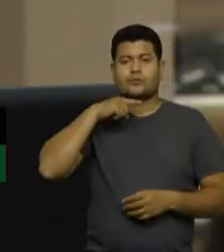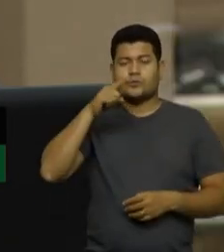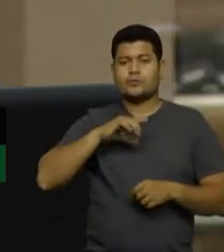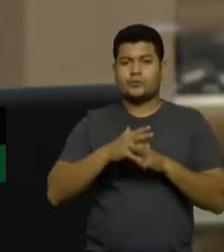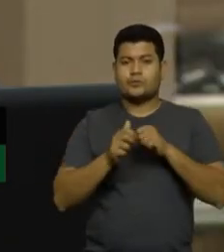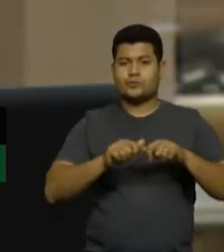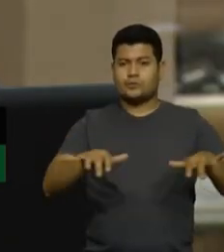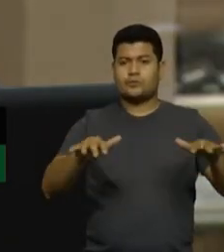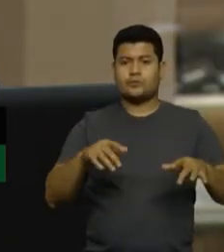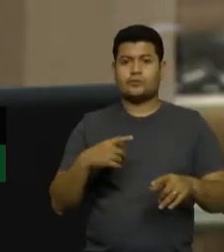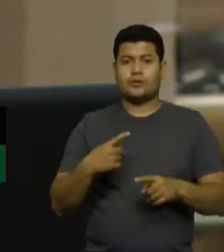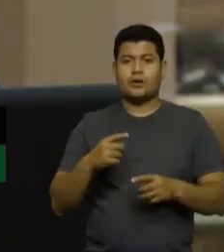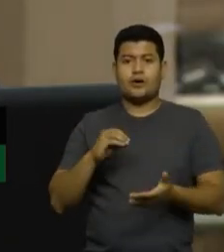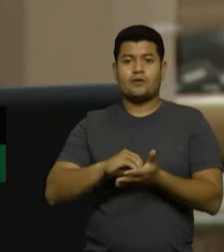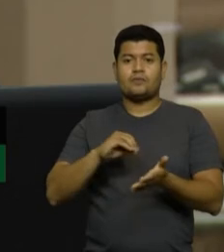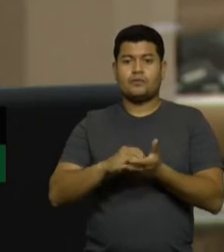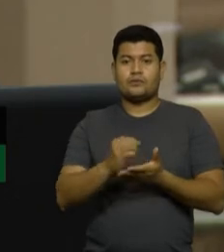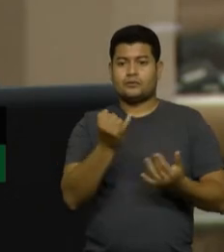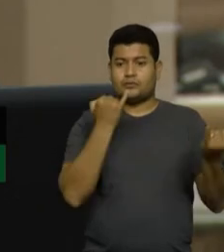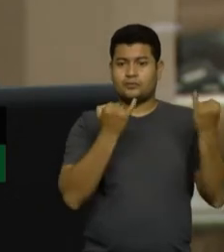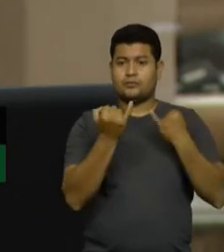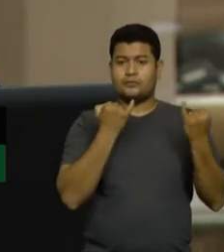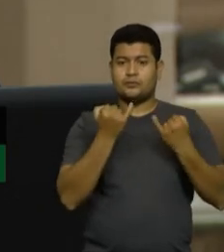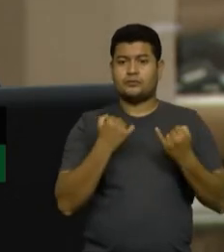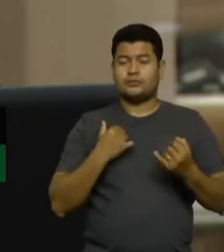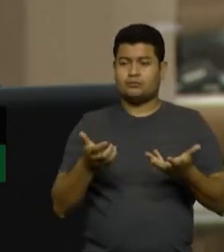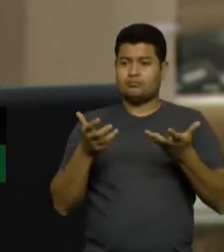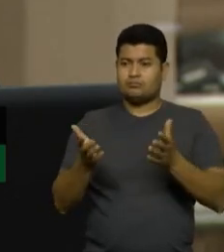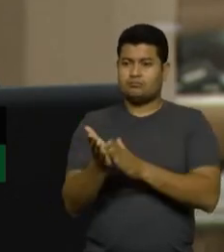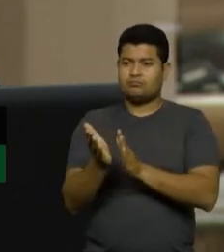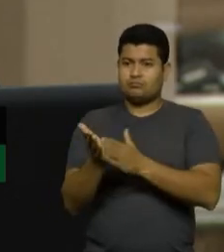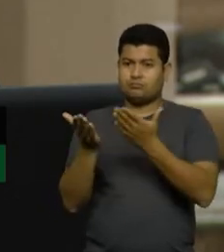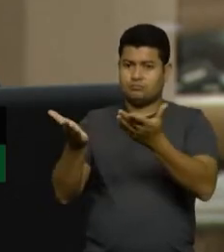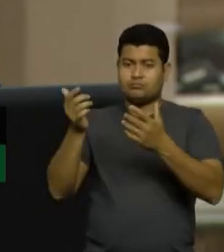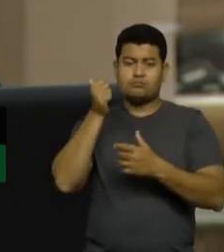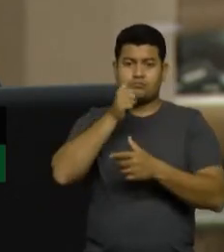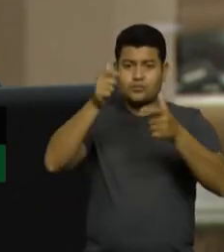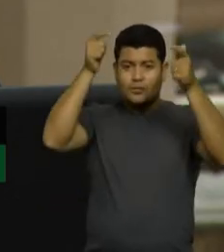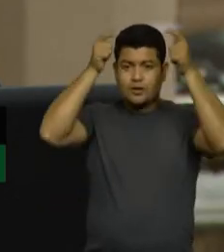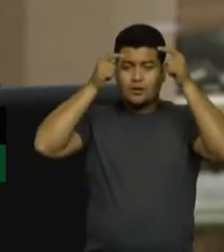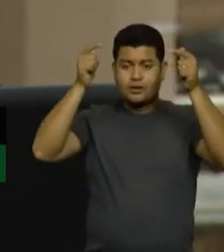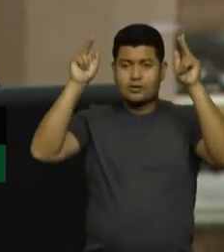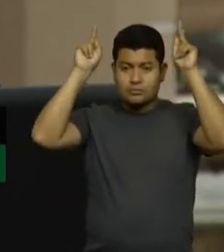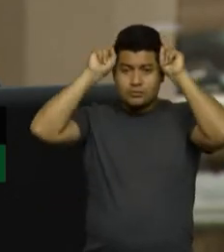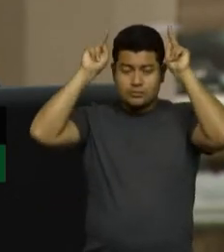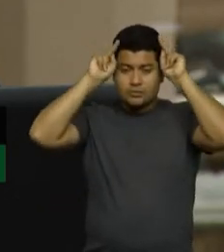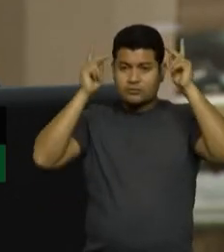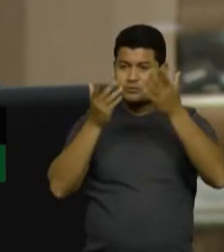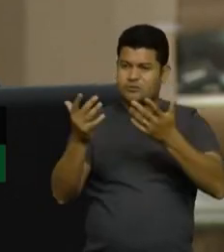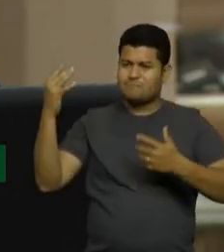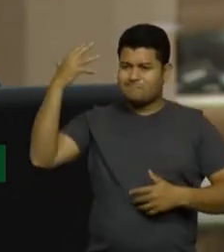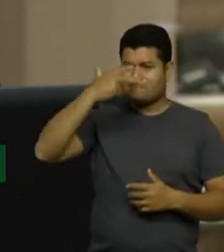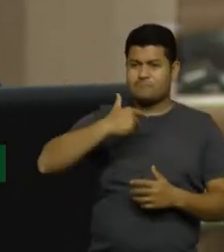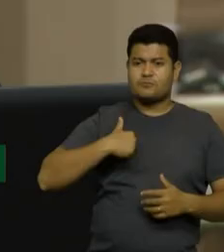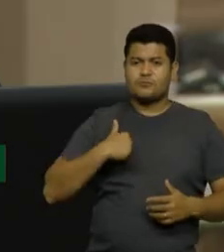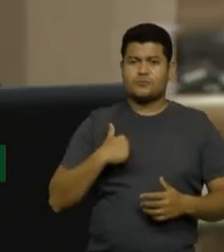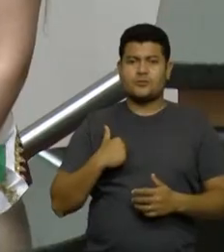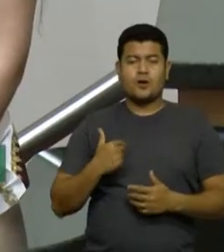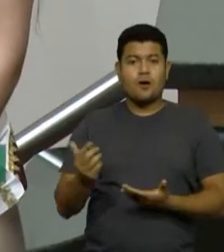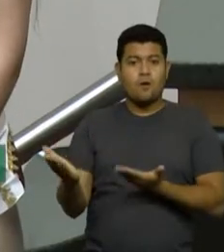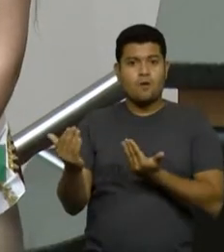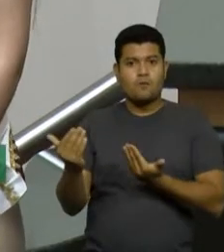informação. Quero parabenizar a rainha e as princesas também, muito lindas vocês, saudáveis,